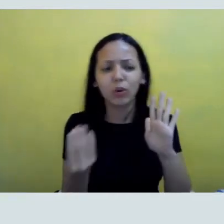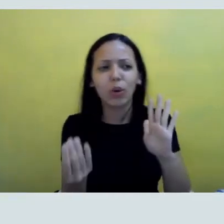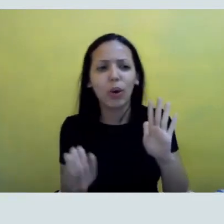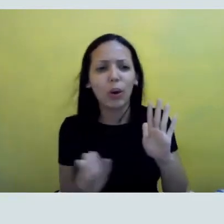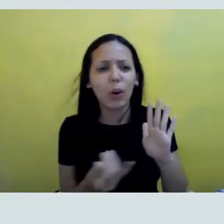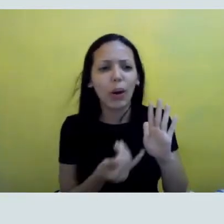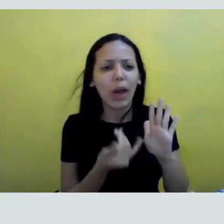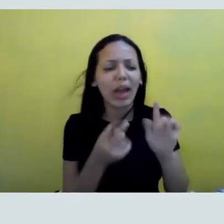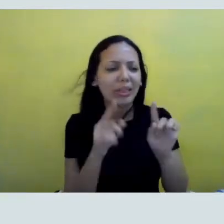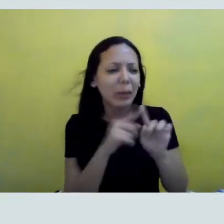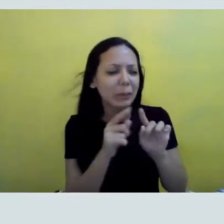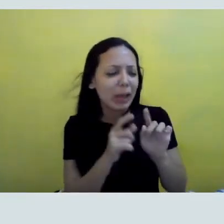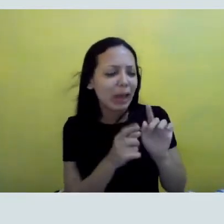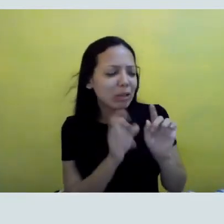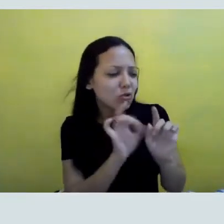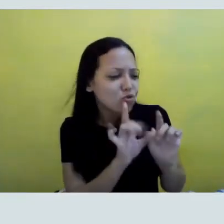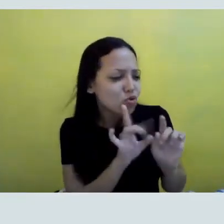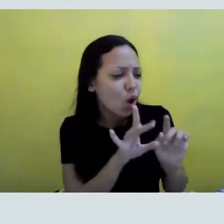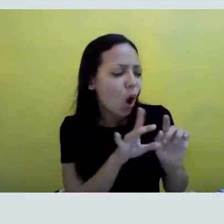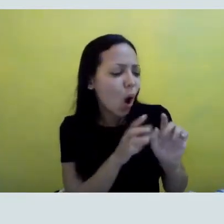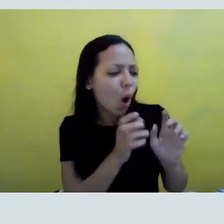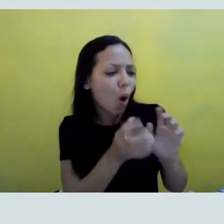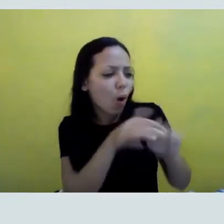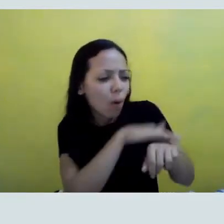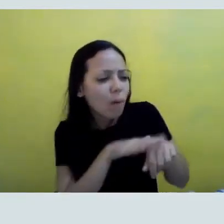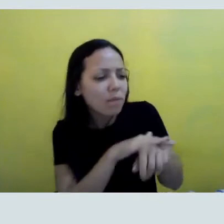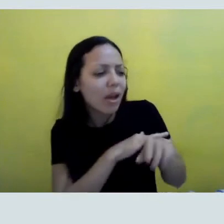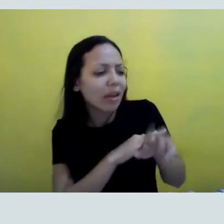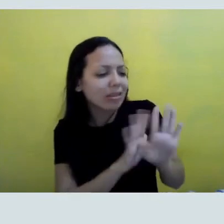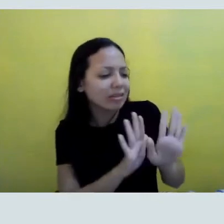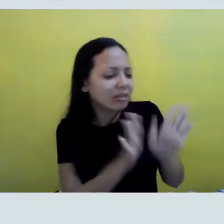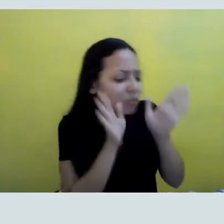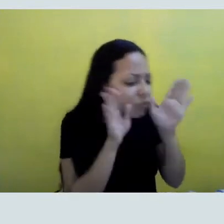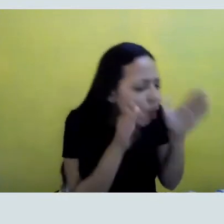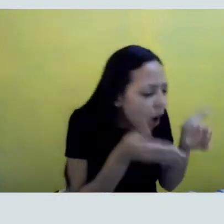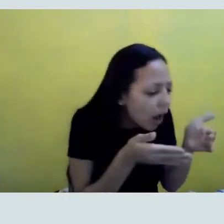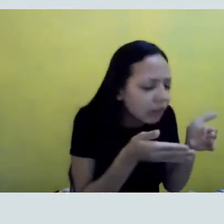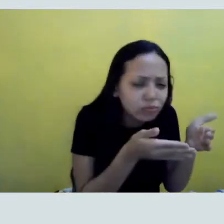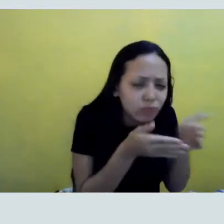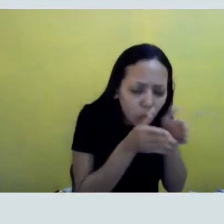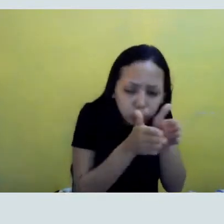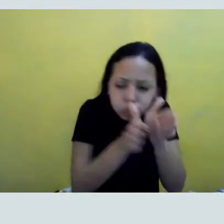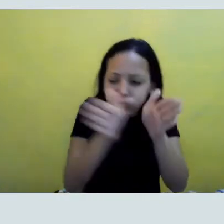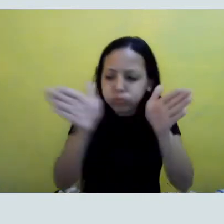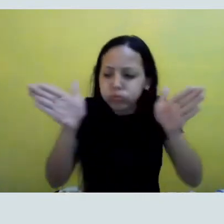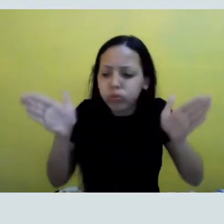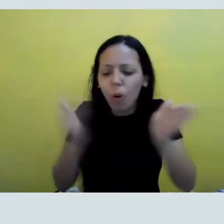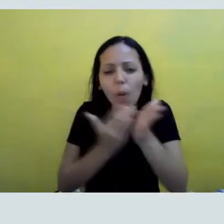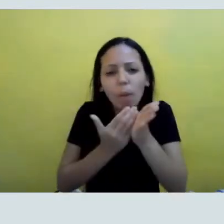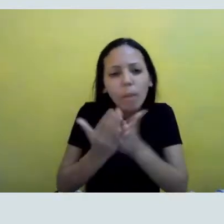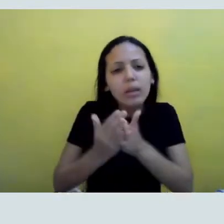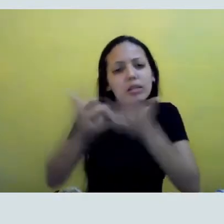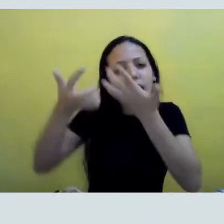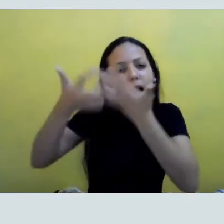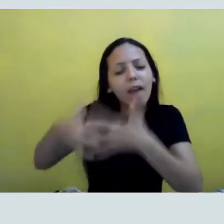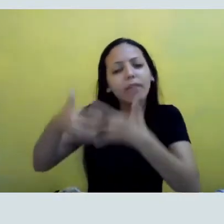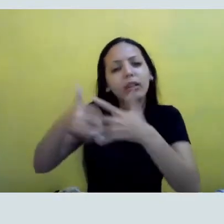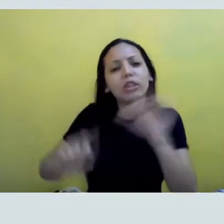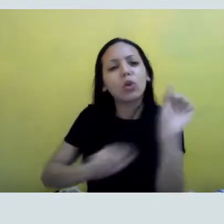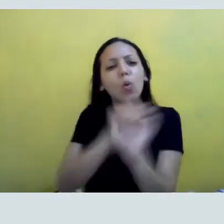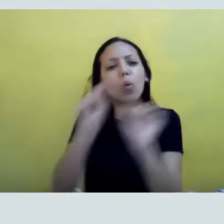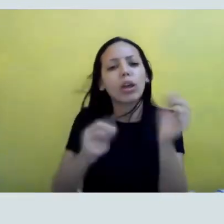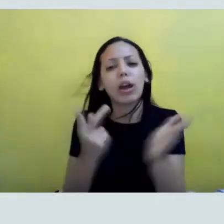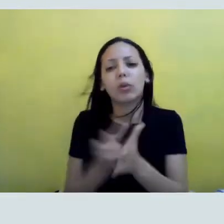pequenas conversas e comecem a refletir sobre o que acontece no cotidiano de vocês, na comunidade